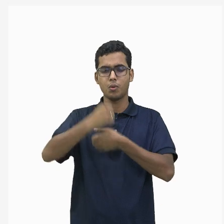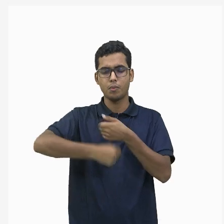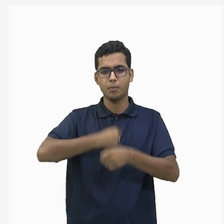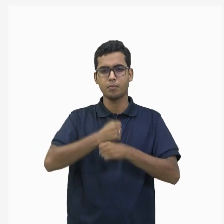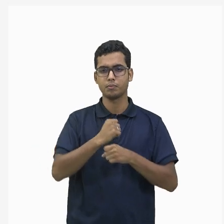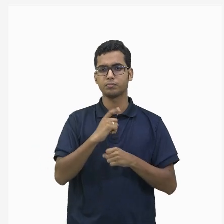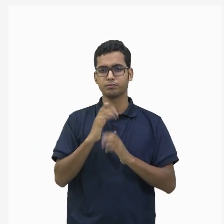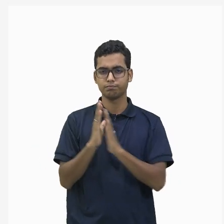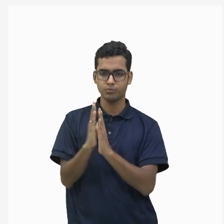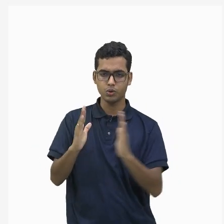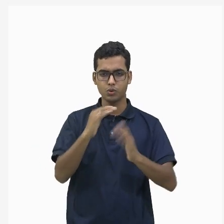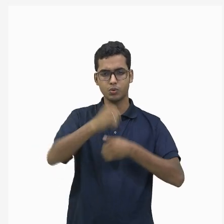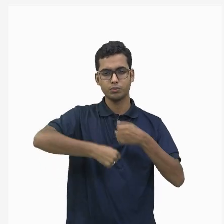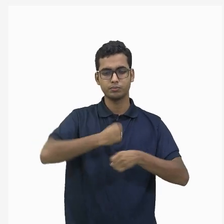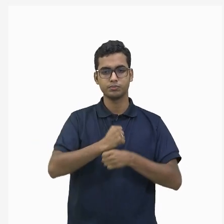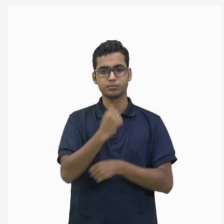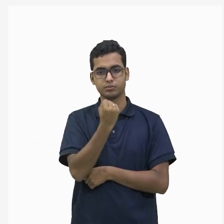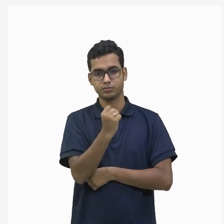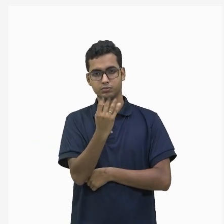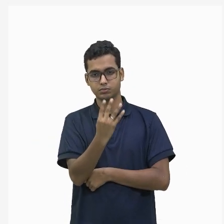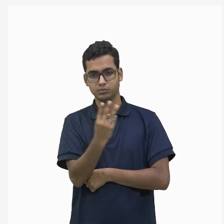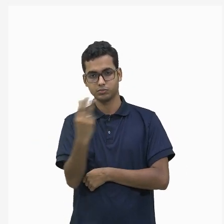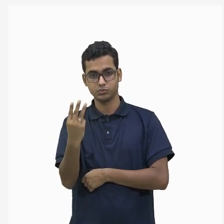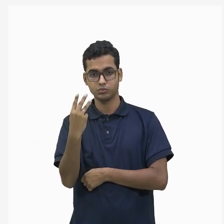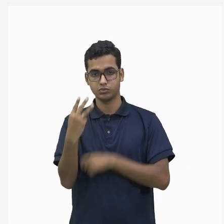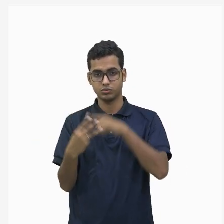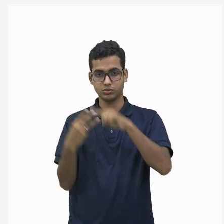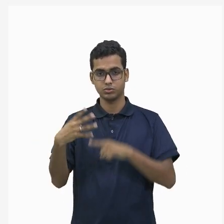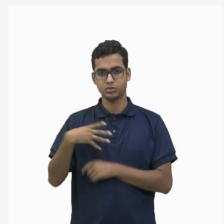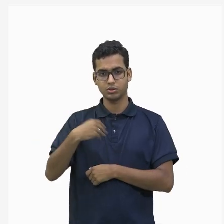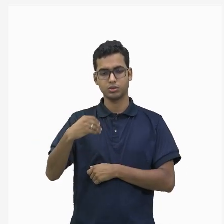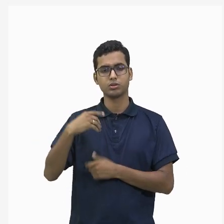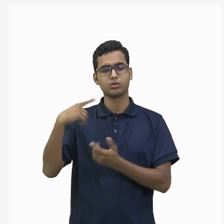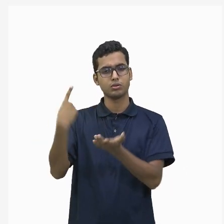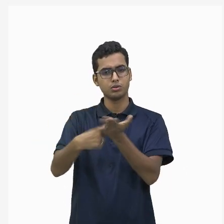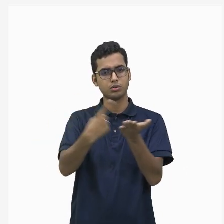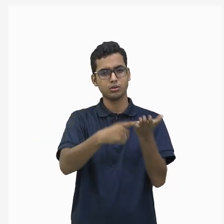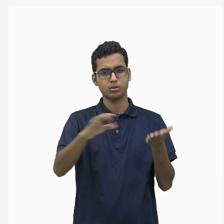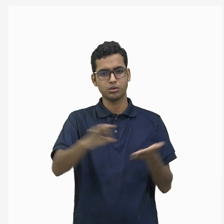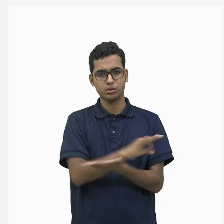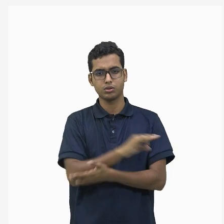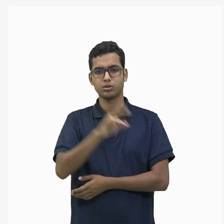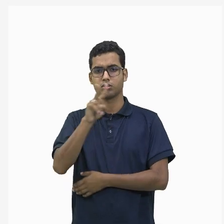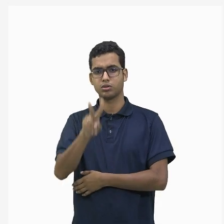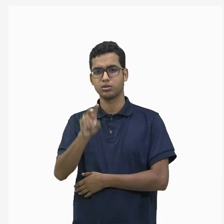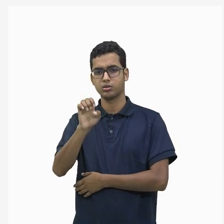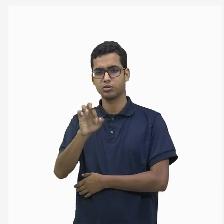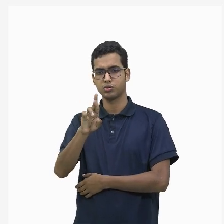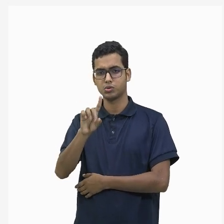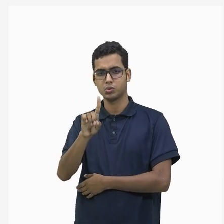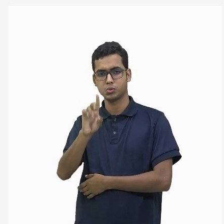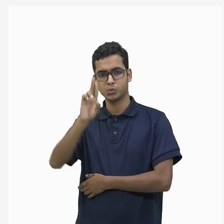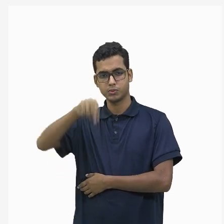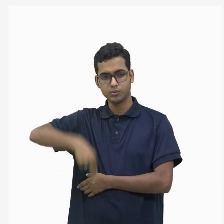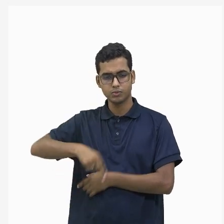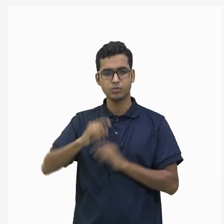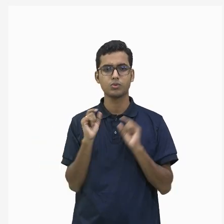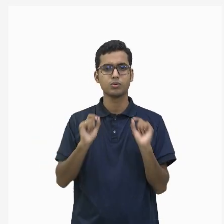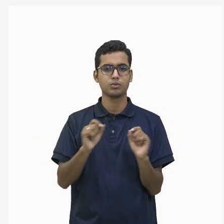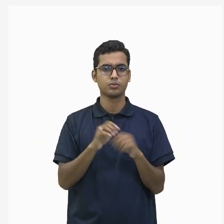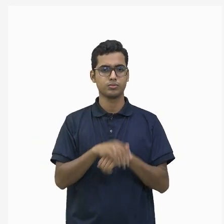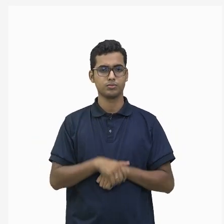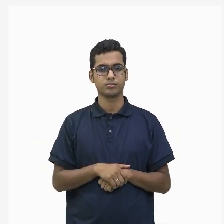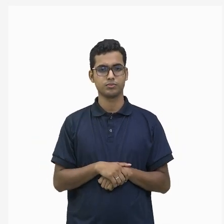em 843, seus 3 filhos assinaram, então, aí, o Tratado de Verdun. Guardo nas